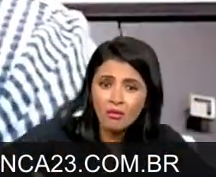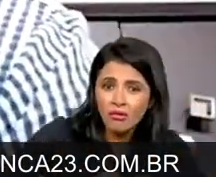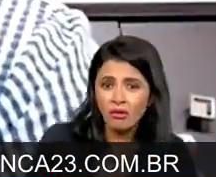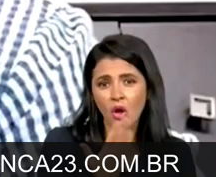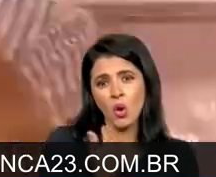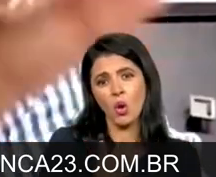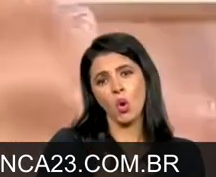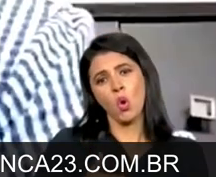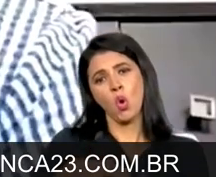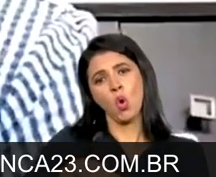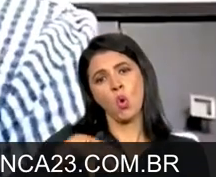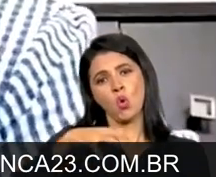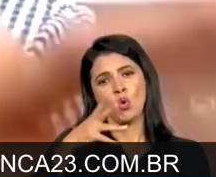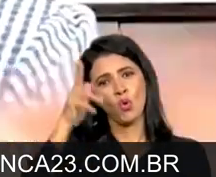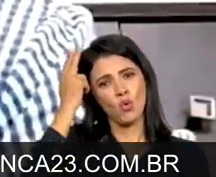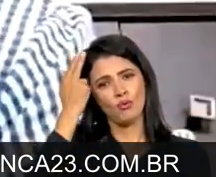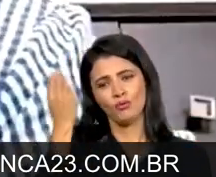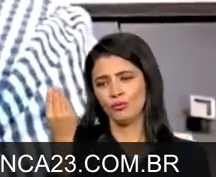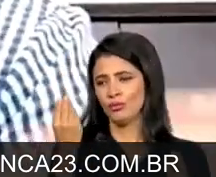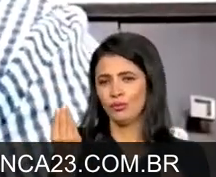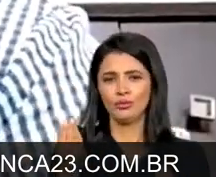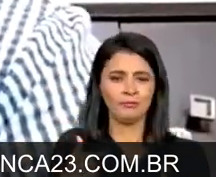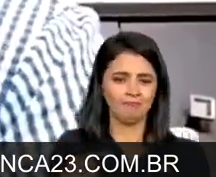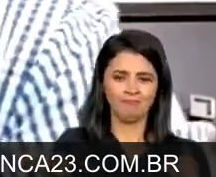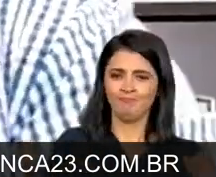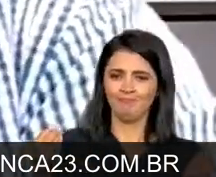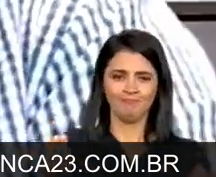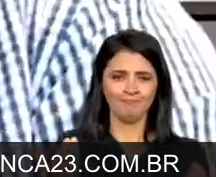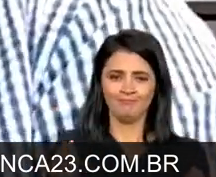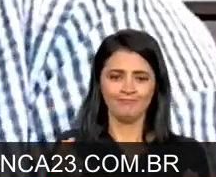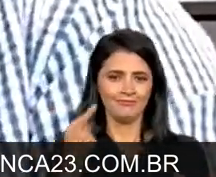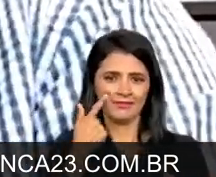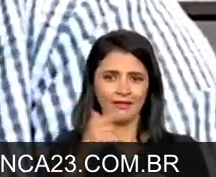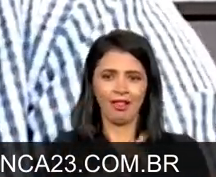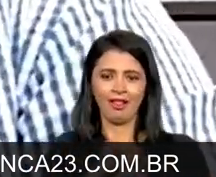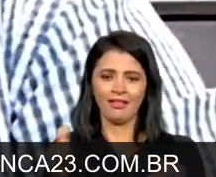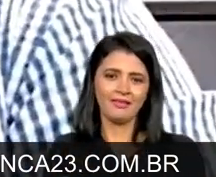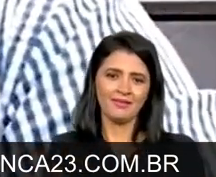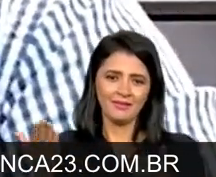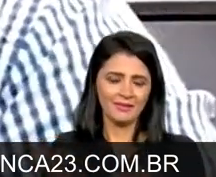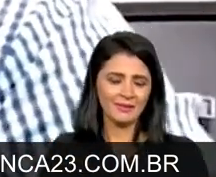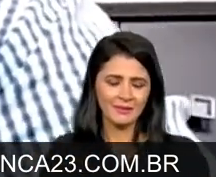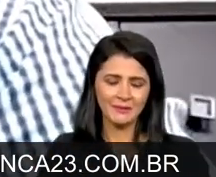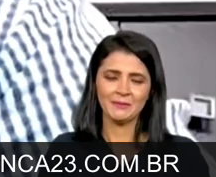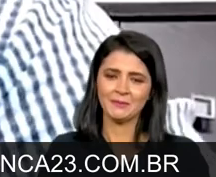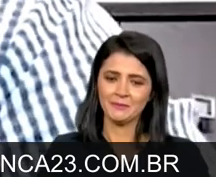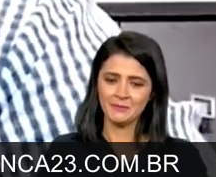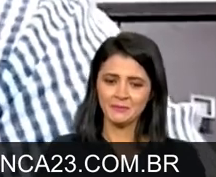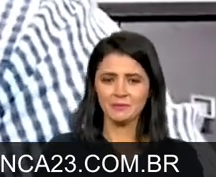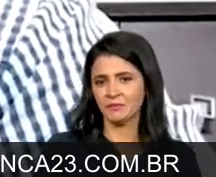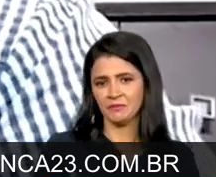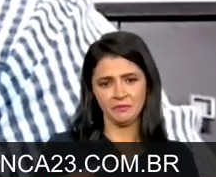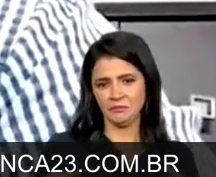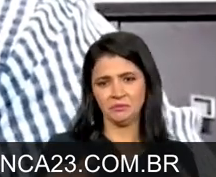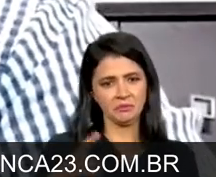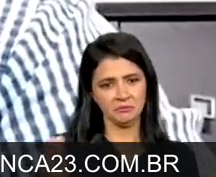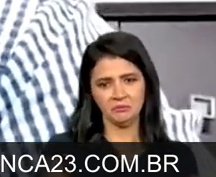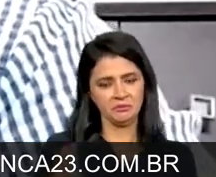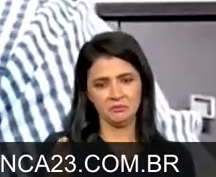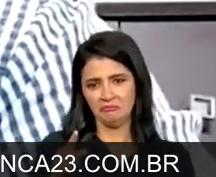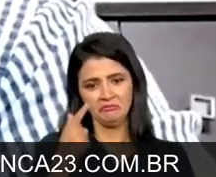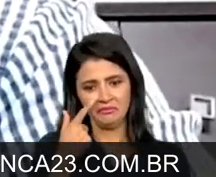para consumir, assim, igual você colocou um ovo de Páscoa, está sendo alardeado na mídia aí, um grande regista está fazendo isso. Então não tem muito